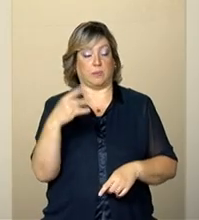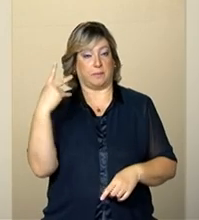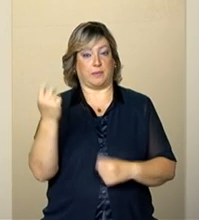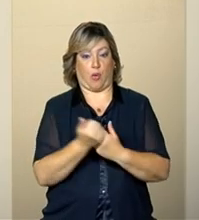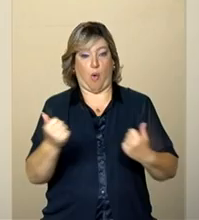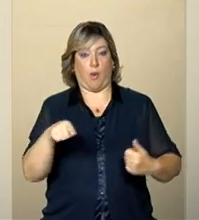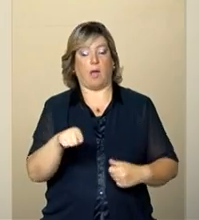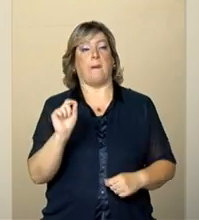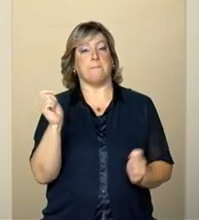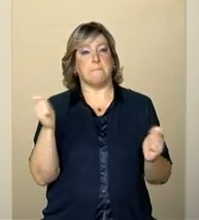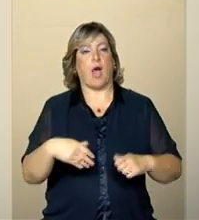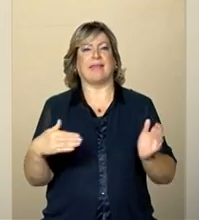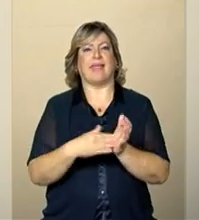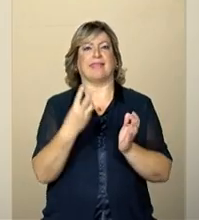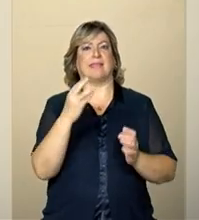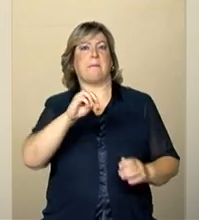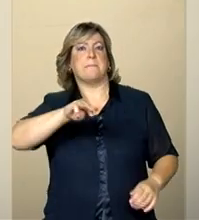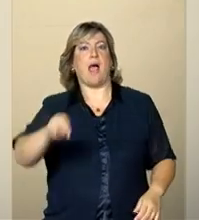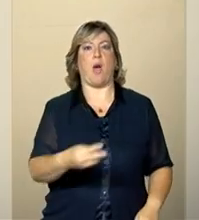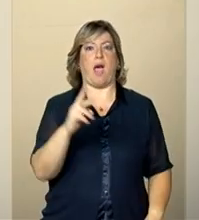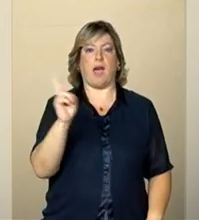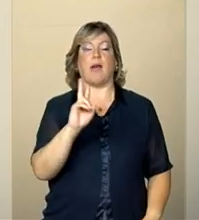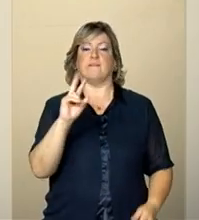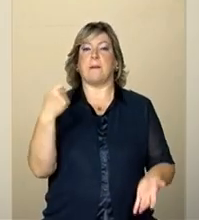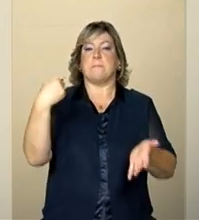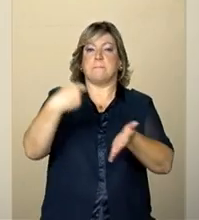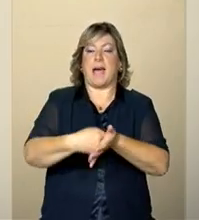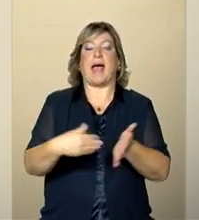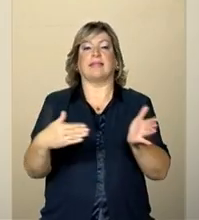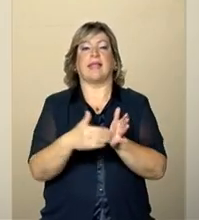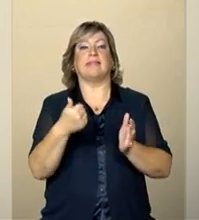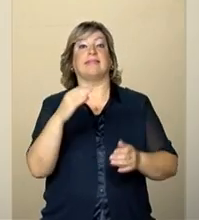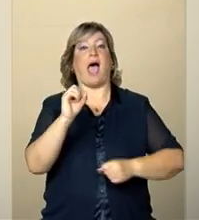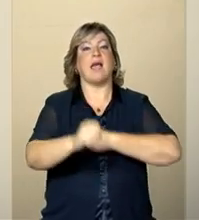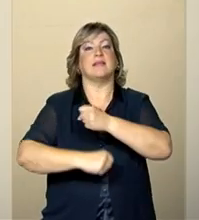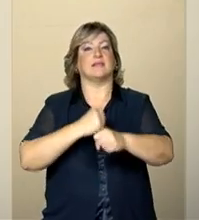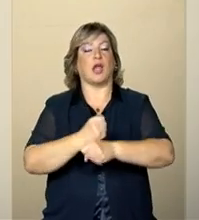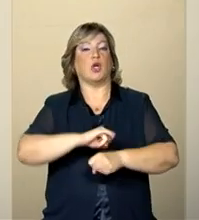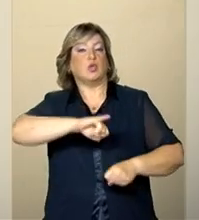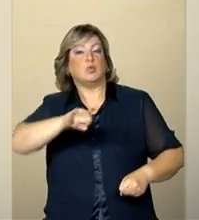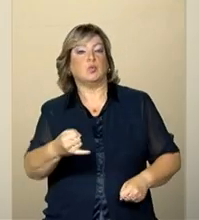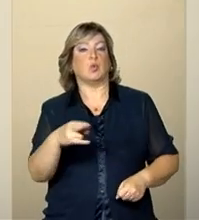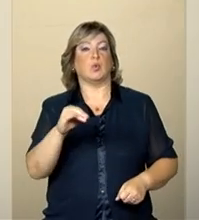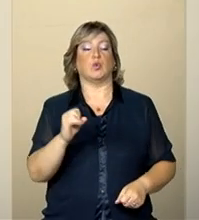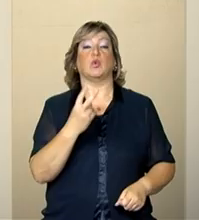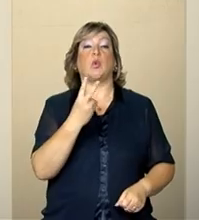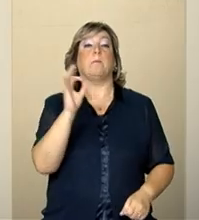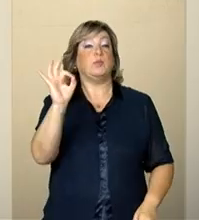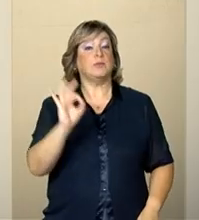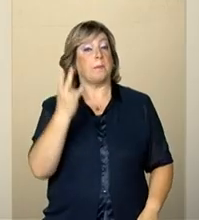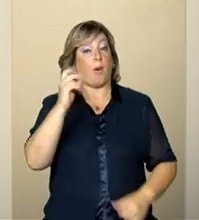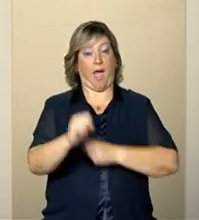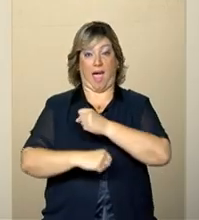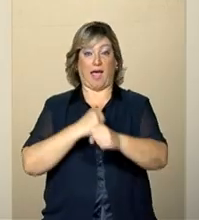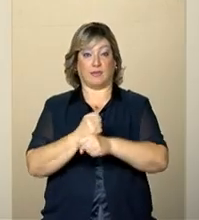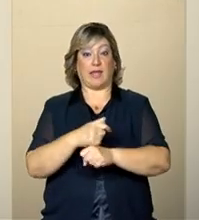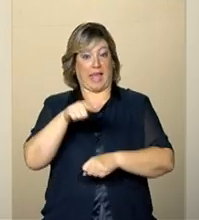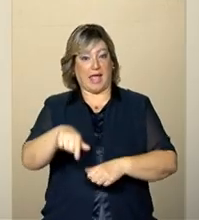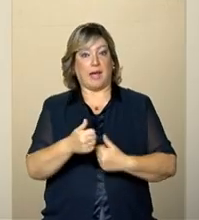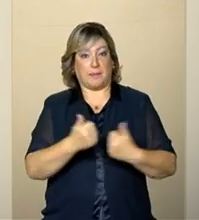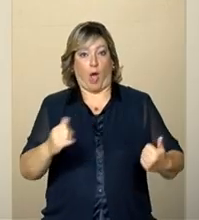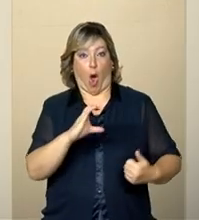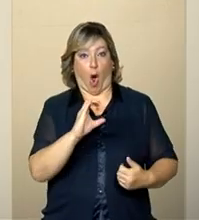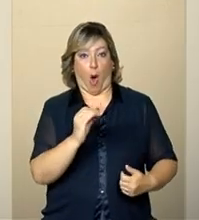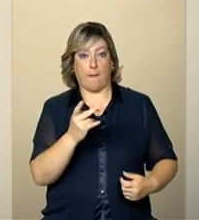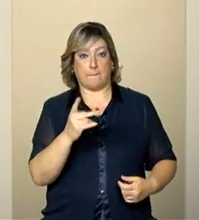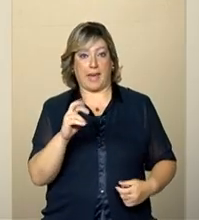milhões de reais e vai ser pago em até 10 anos com juros de 2% ao ano a cooperativa só começa